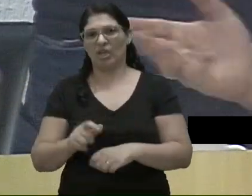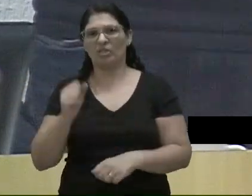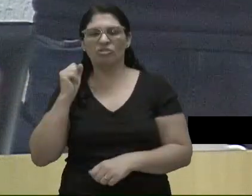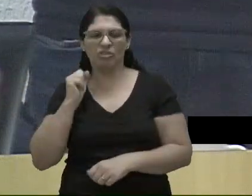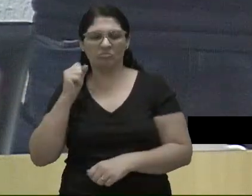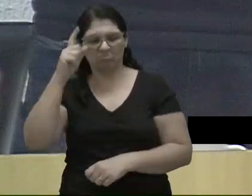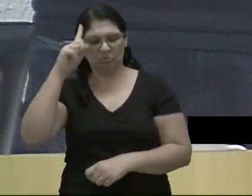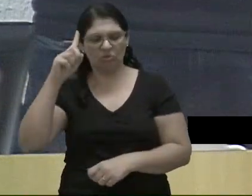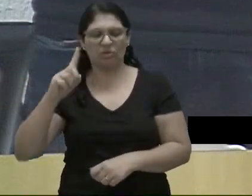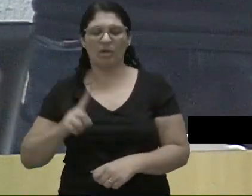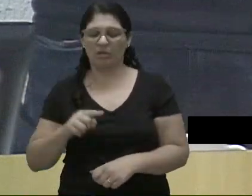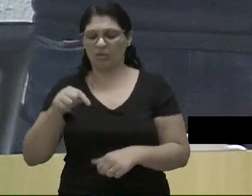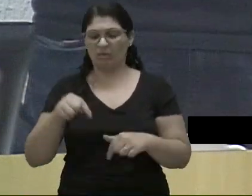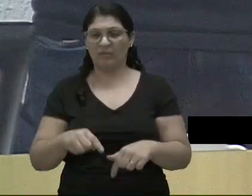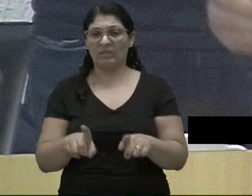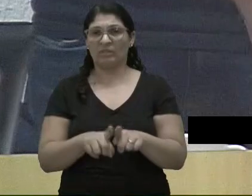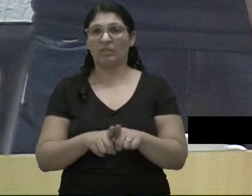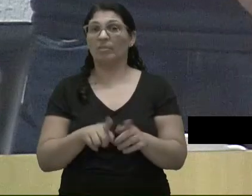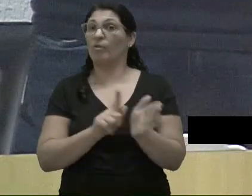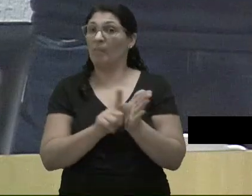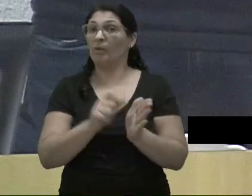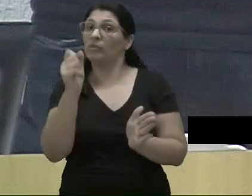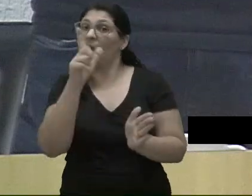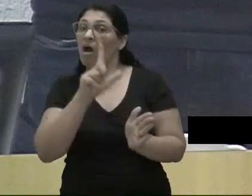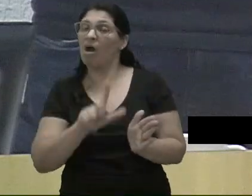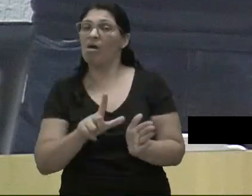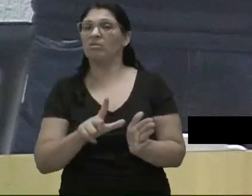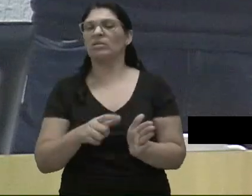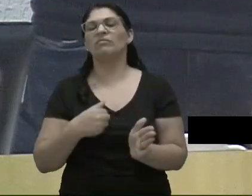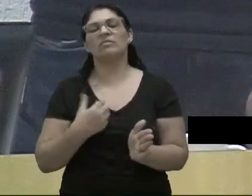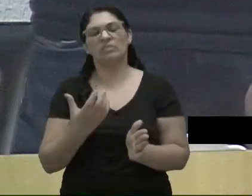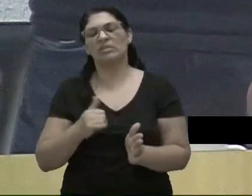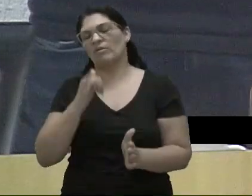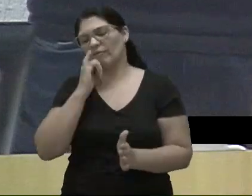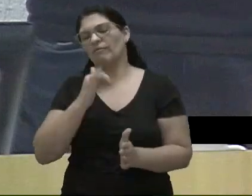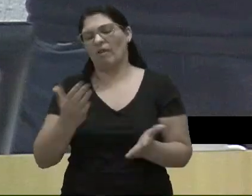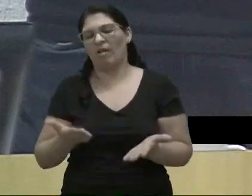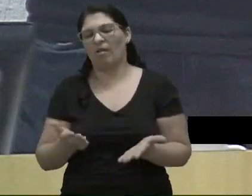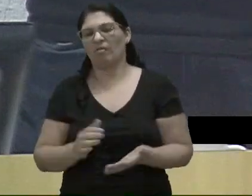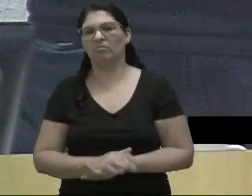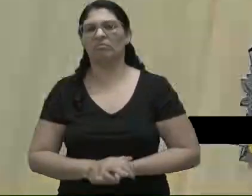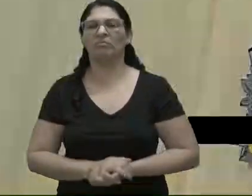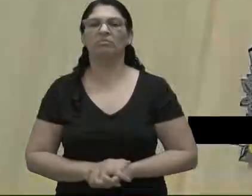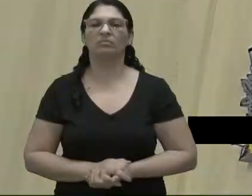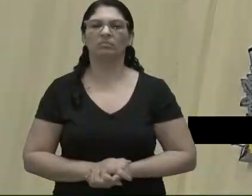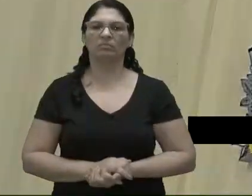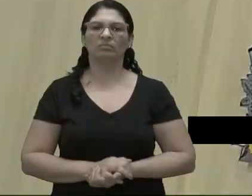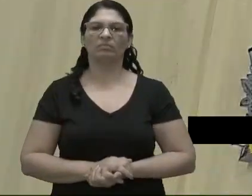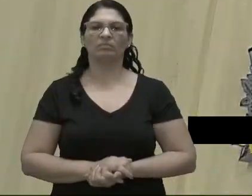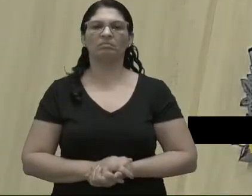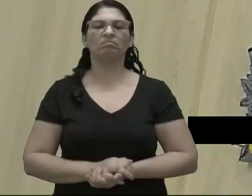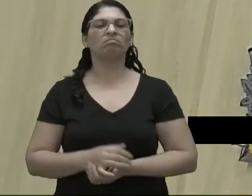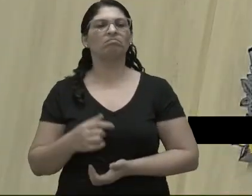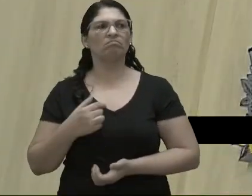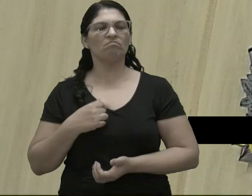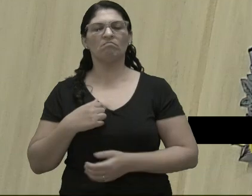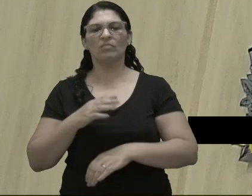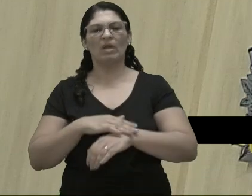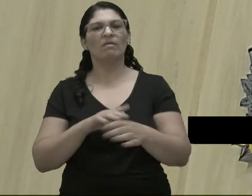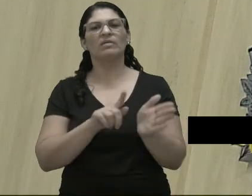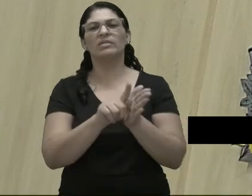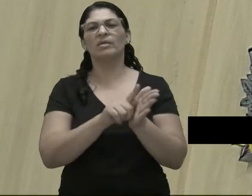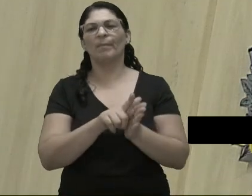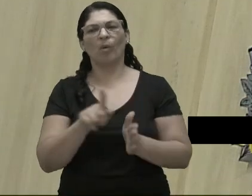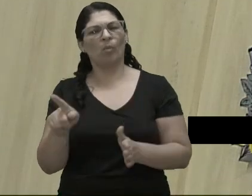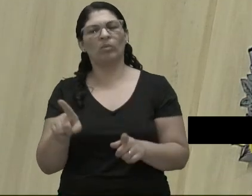Nós vamos perguntar novamente para ela, mas gostaria de deixar registrada essa observação. Pela ordem, presidente. Gostaria de fazer uma pergunta para o senhor Jefferson.